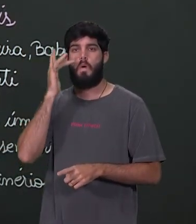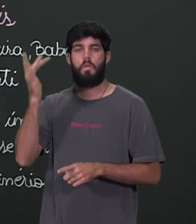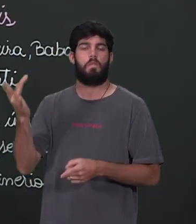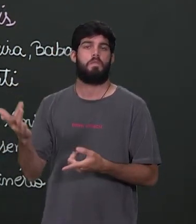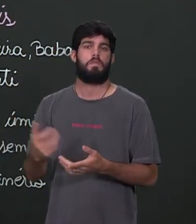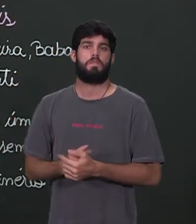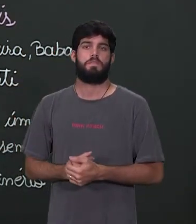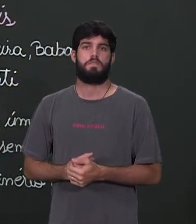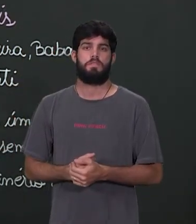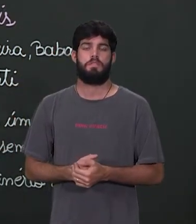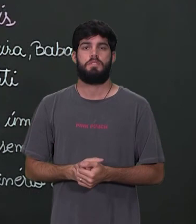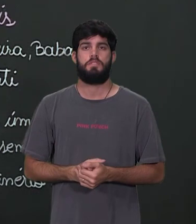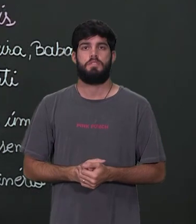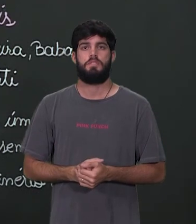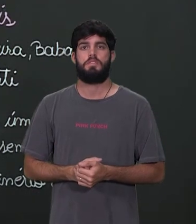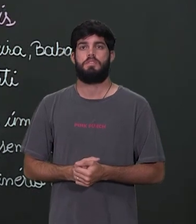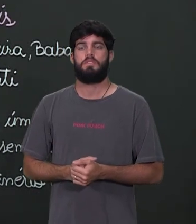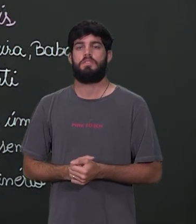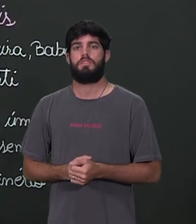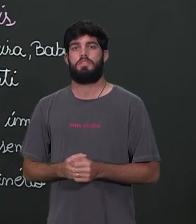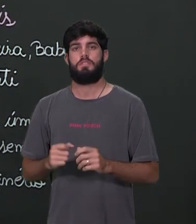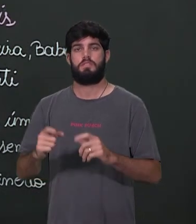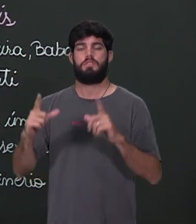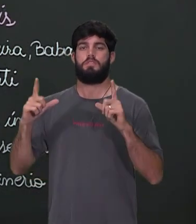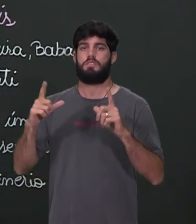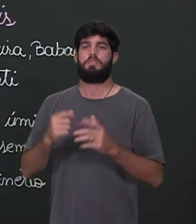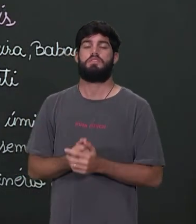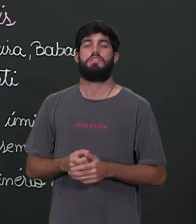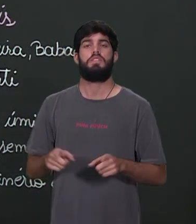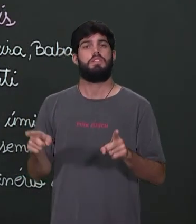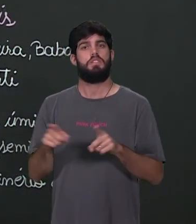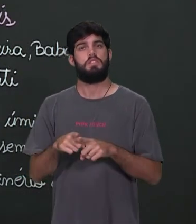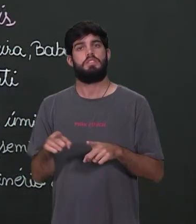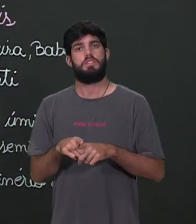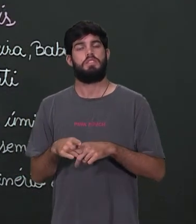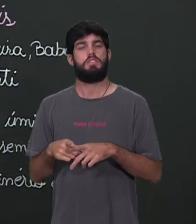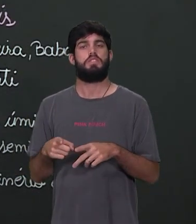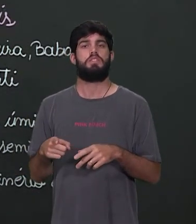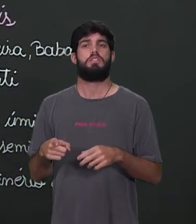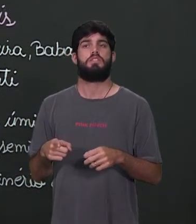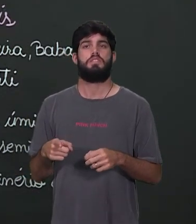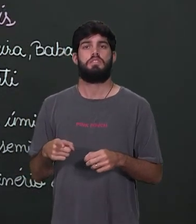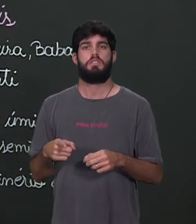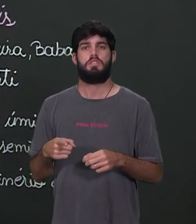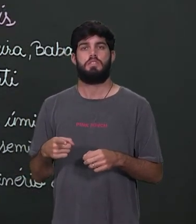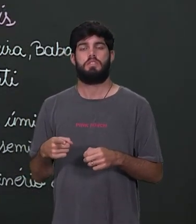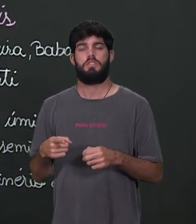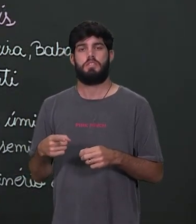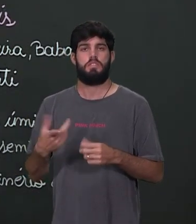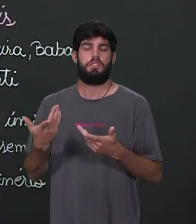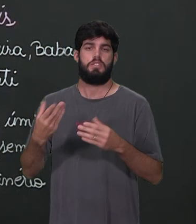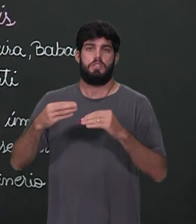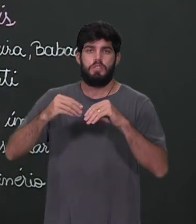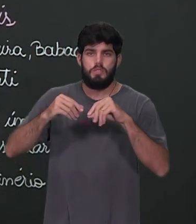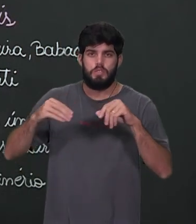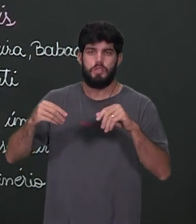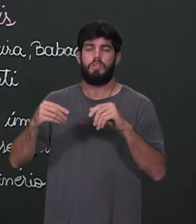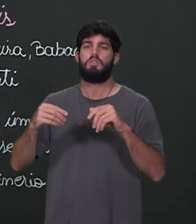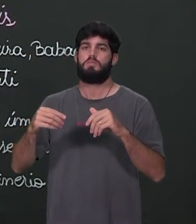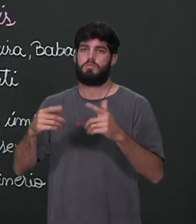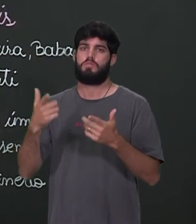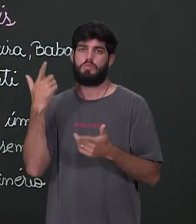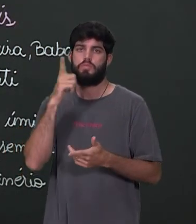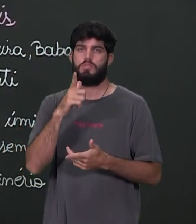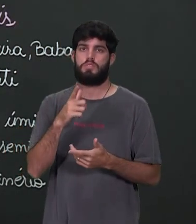região da Mata dos Cocais é um destaque, bem como a sua umidade. Então, é um solo que dá uma boa base para a plantação